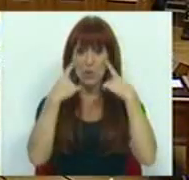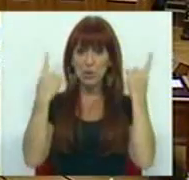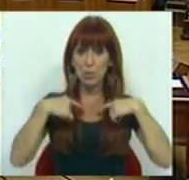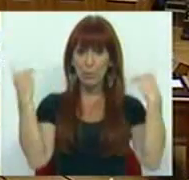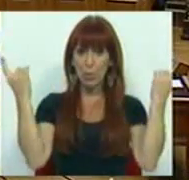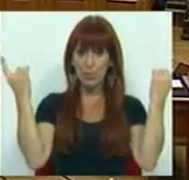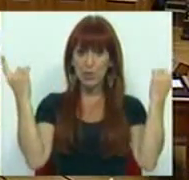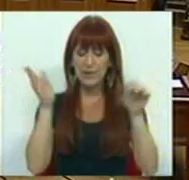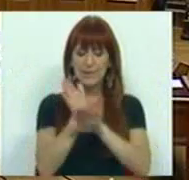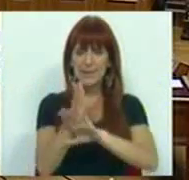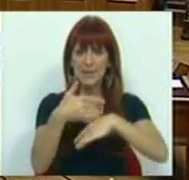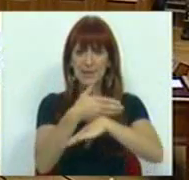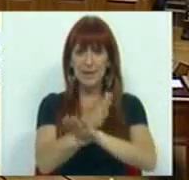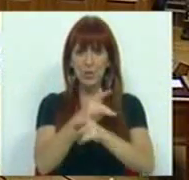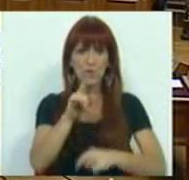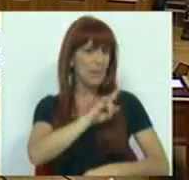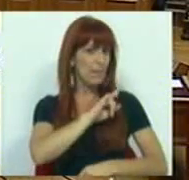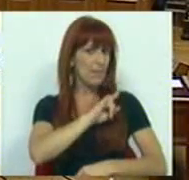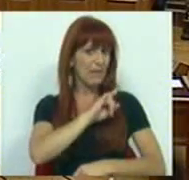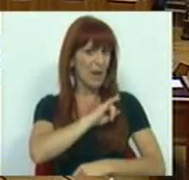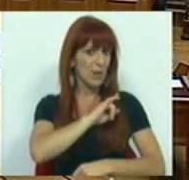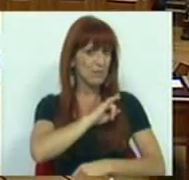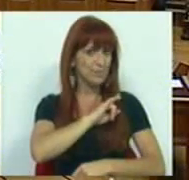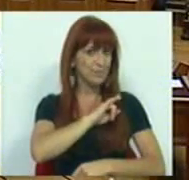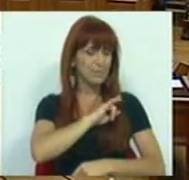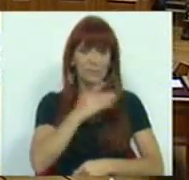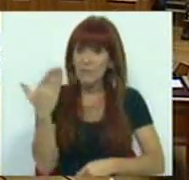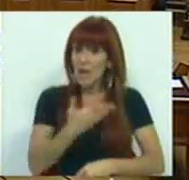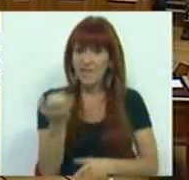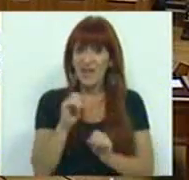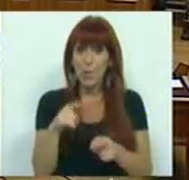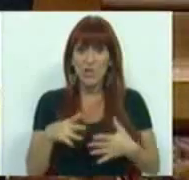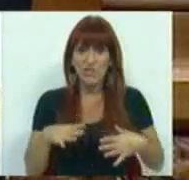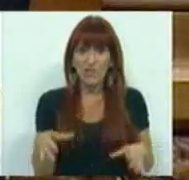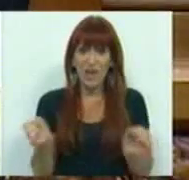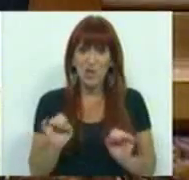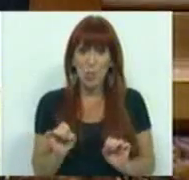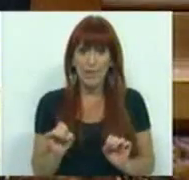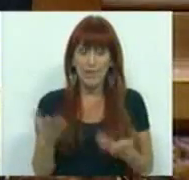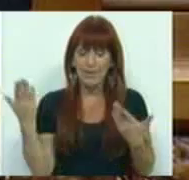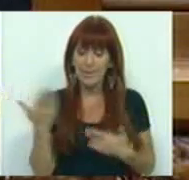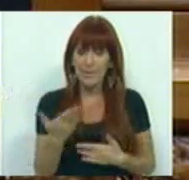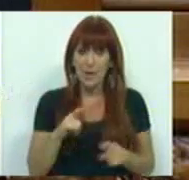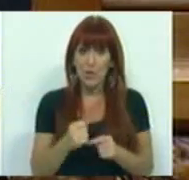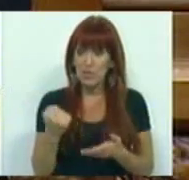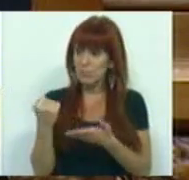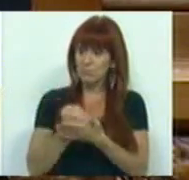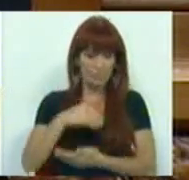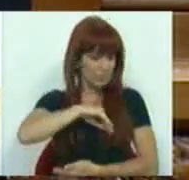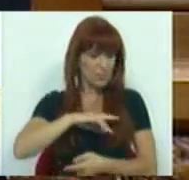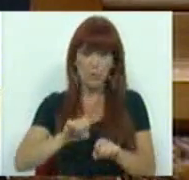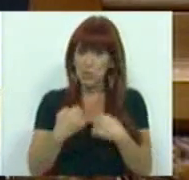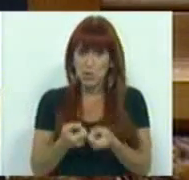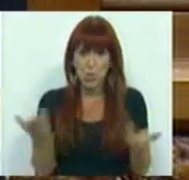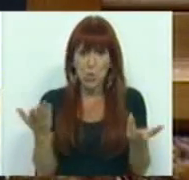público e no setor privado, sem direito a férias, sem direito a subsídios